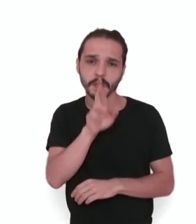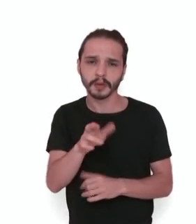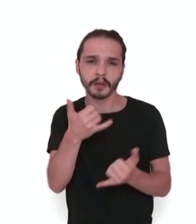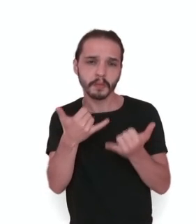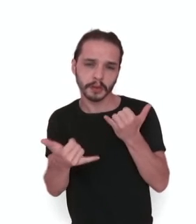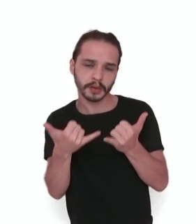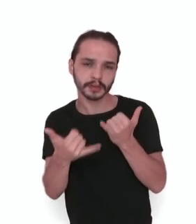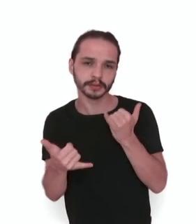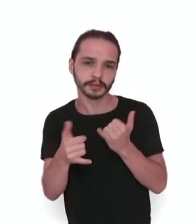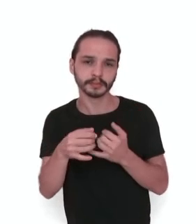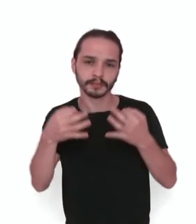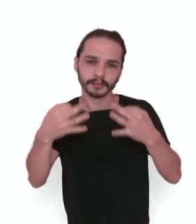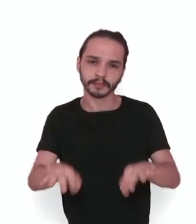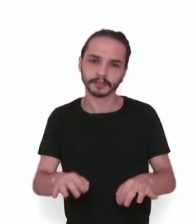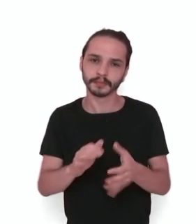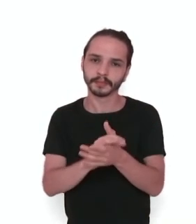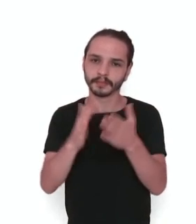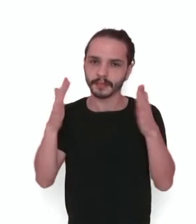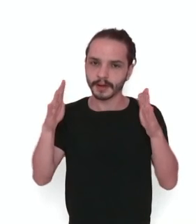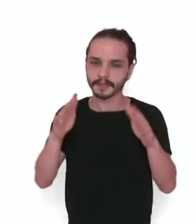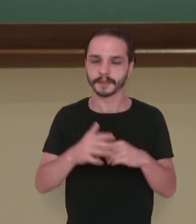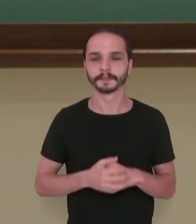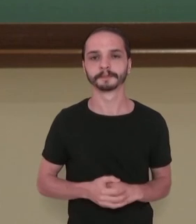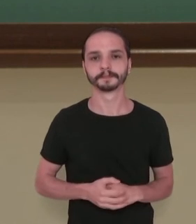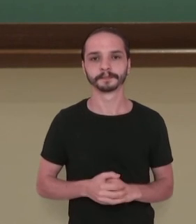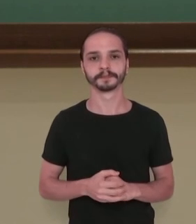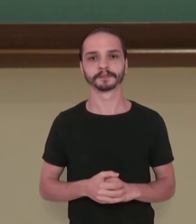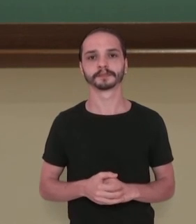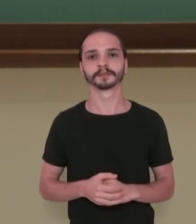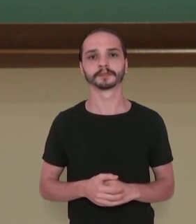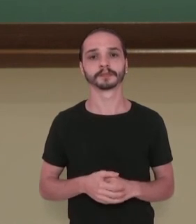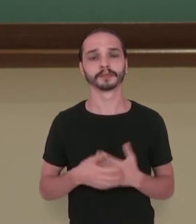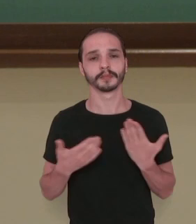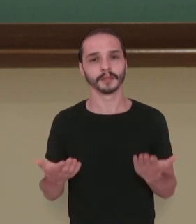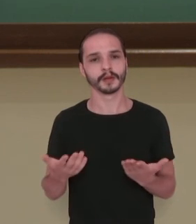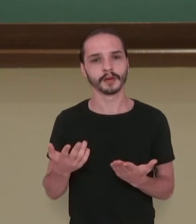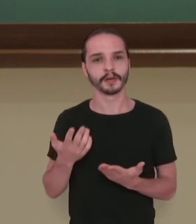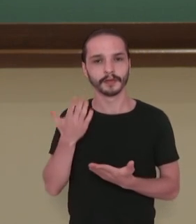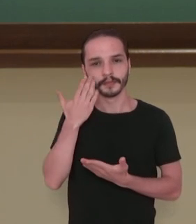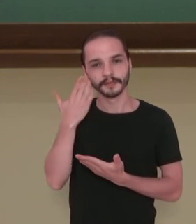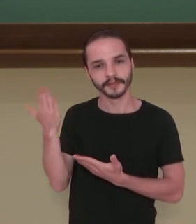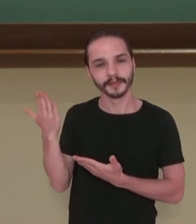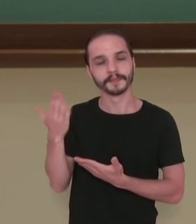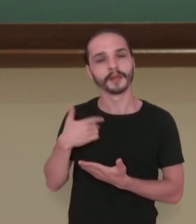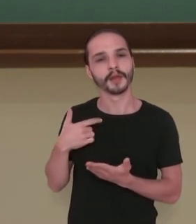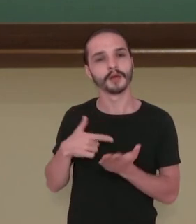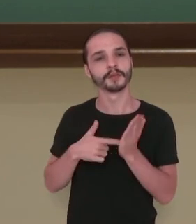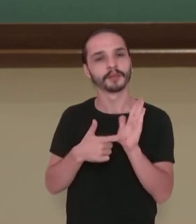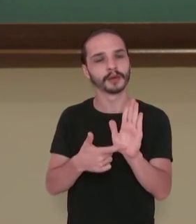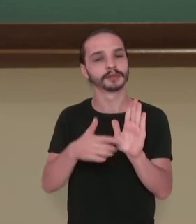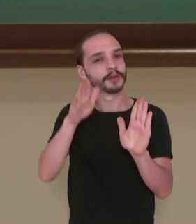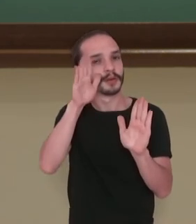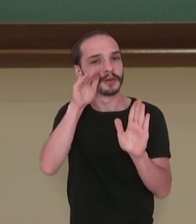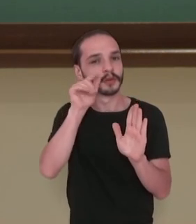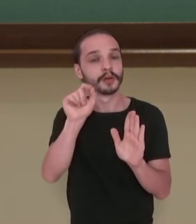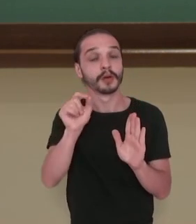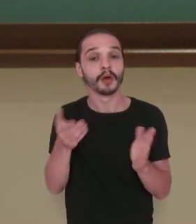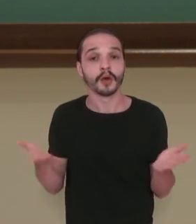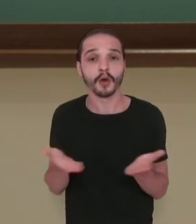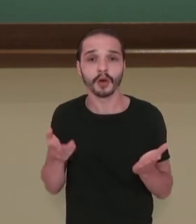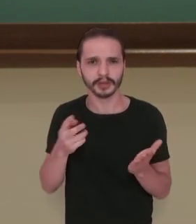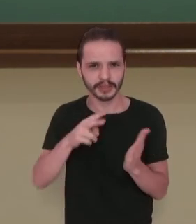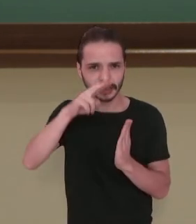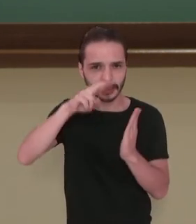nesse sentido, parabéns, acertaram, certo? Então vejam, aqui eu trouxe uma curiosidade, né? A carta do leitor atualmente, ela